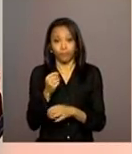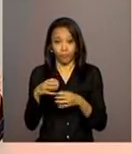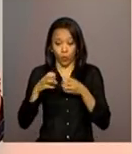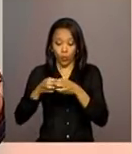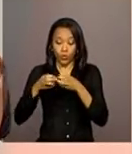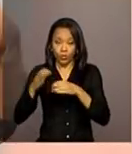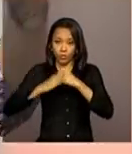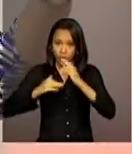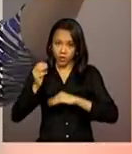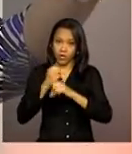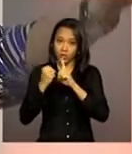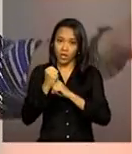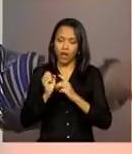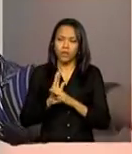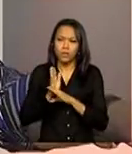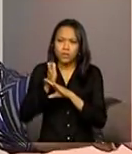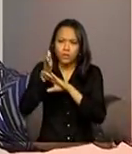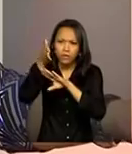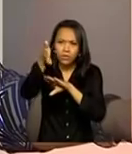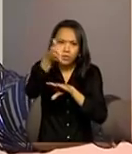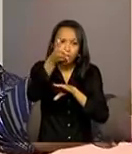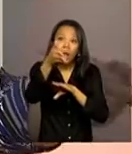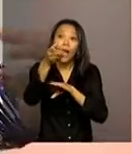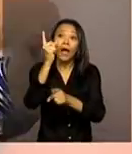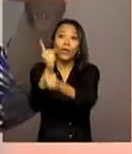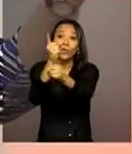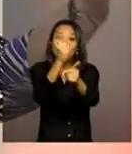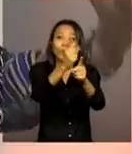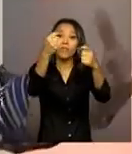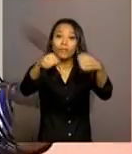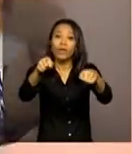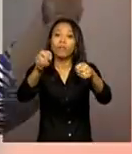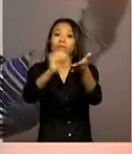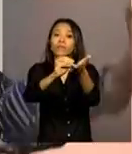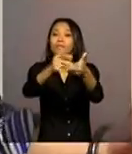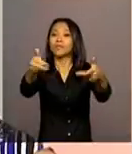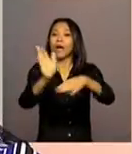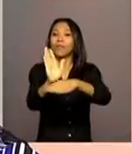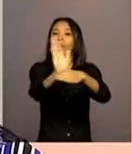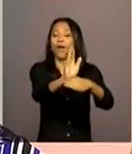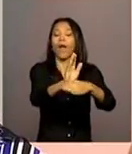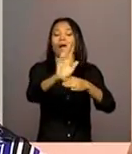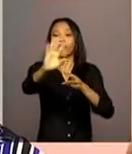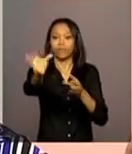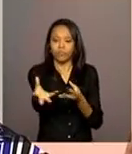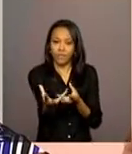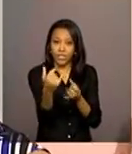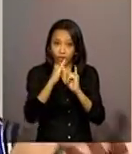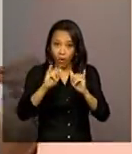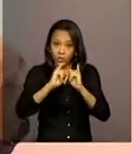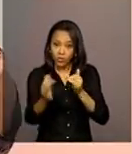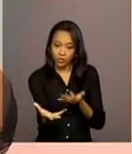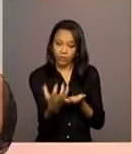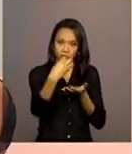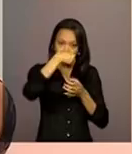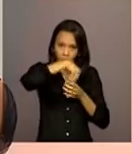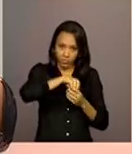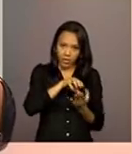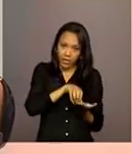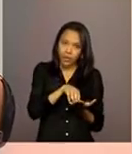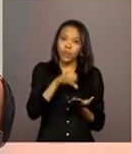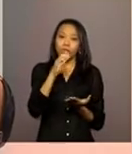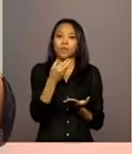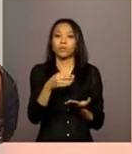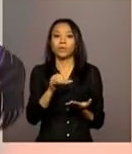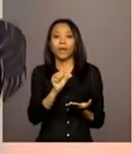demandas traz para o coordenador do Cris processar essa articulação mais Ampla né porque essa equipe